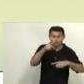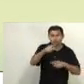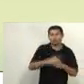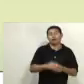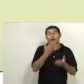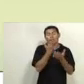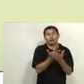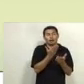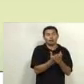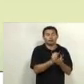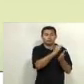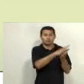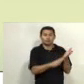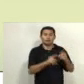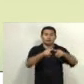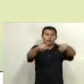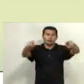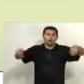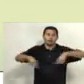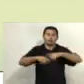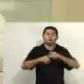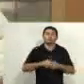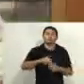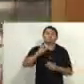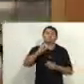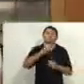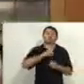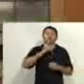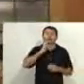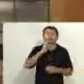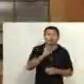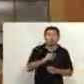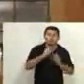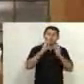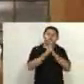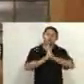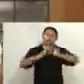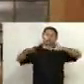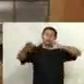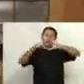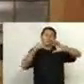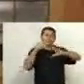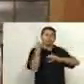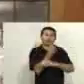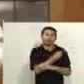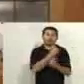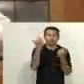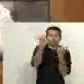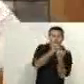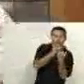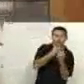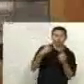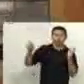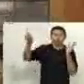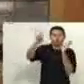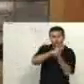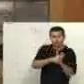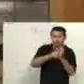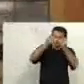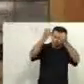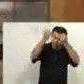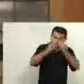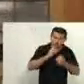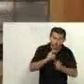como aula, atividade em sala, e quem tiver a resolução, por gentileza, envie para os nossos tutores para que eu